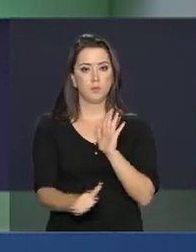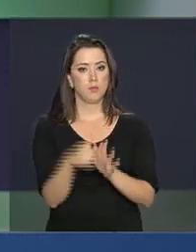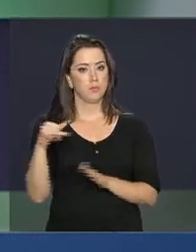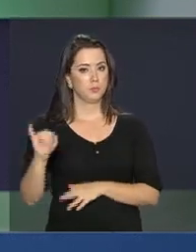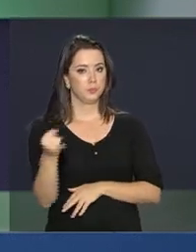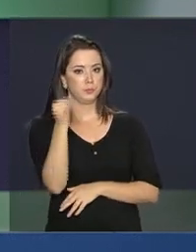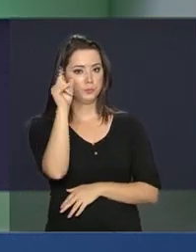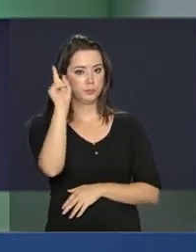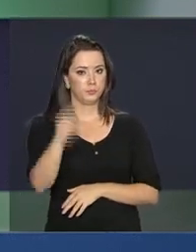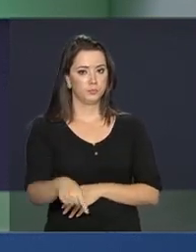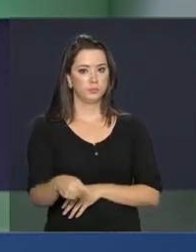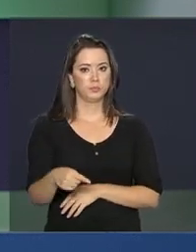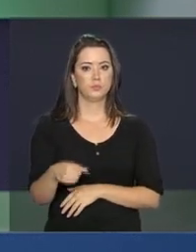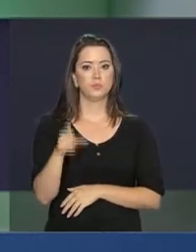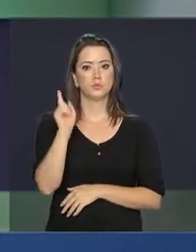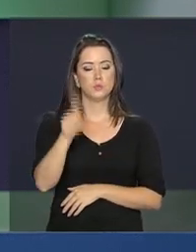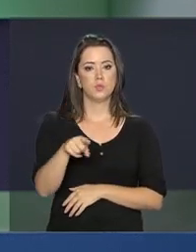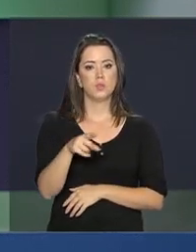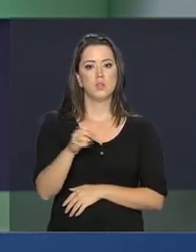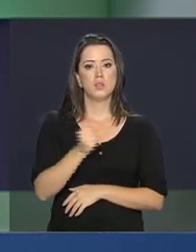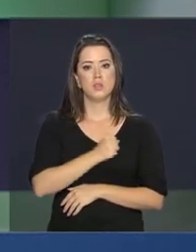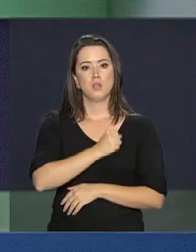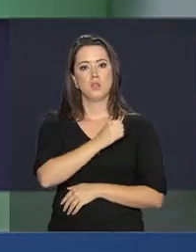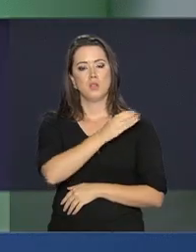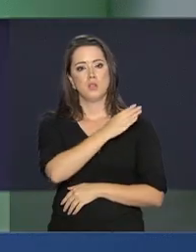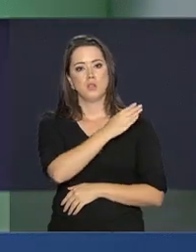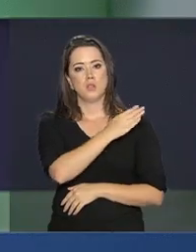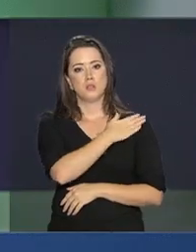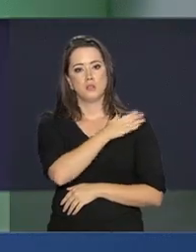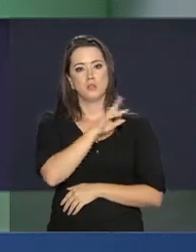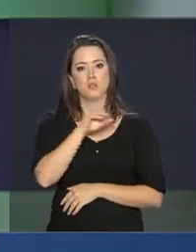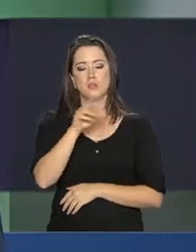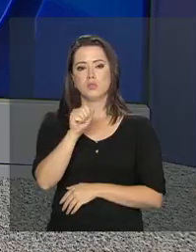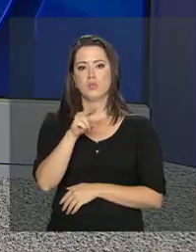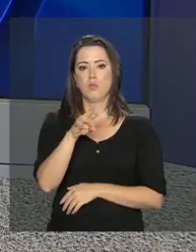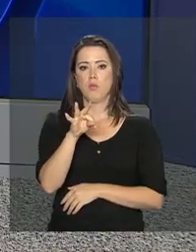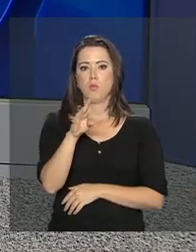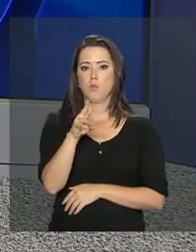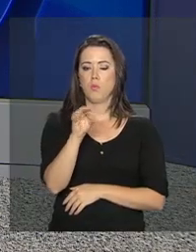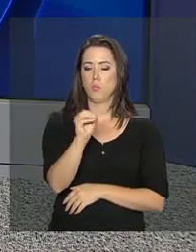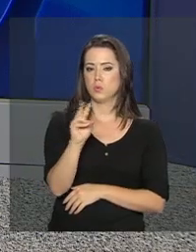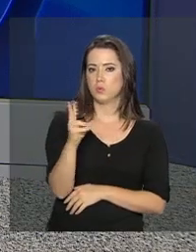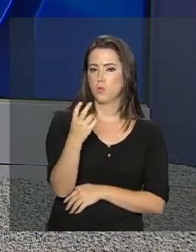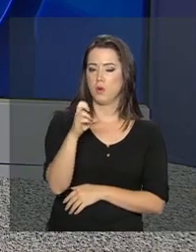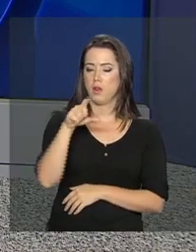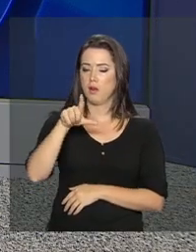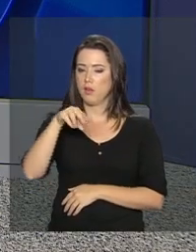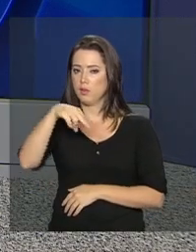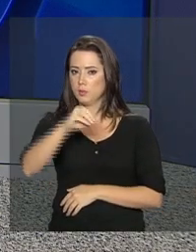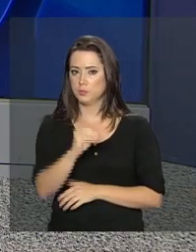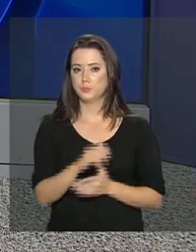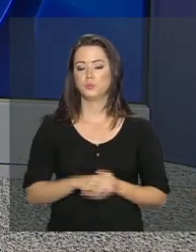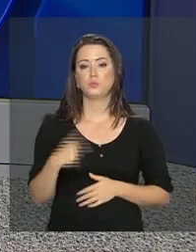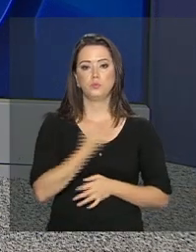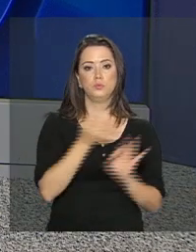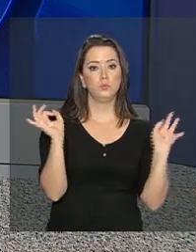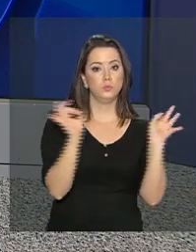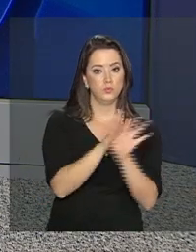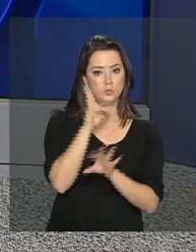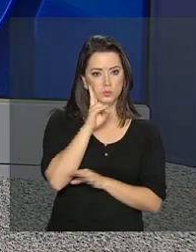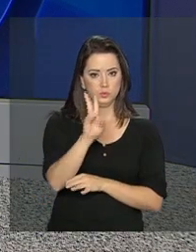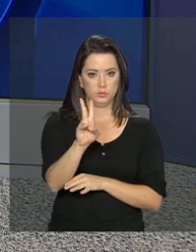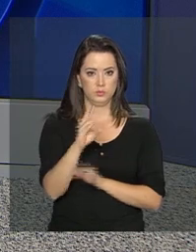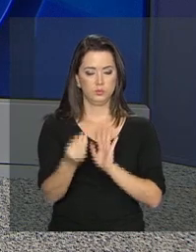janeiro de 2019 é o general do exército augusto heleno e nós ficamos por aqui você acompanha a nossa programação